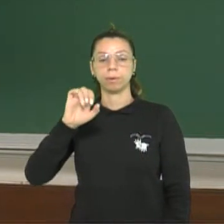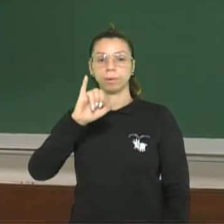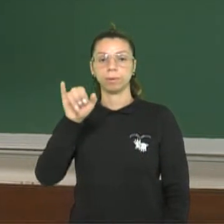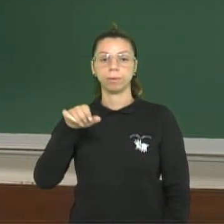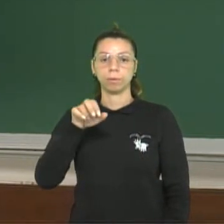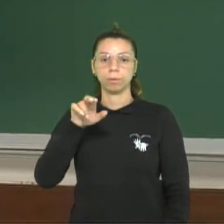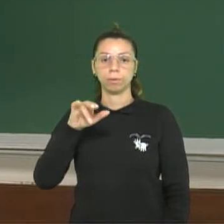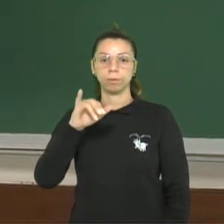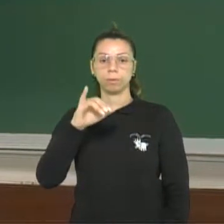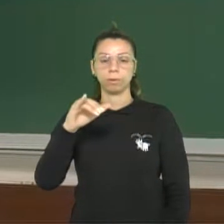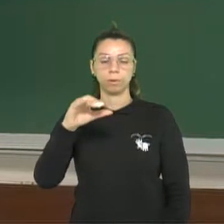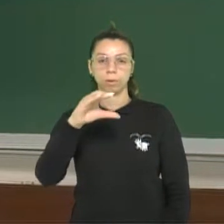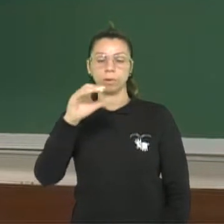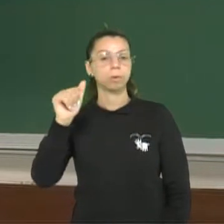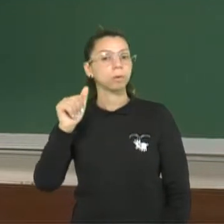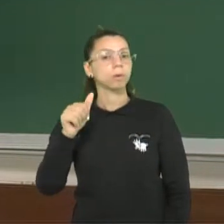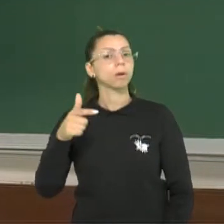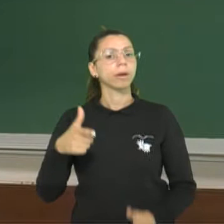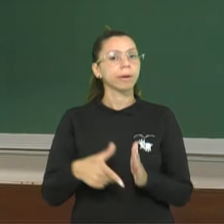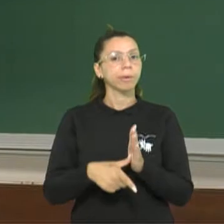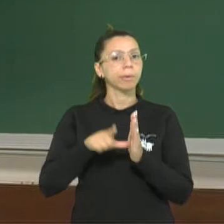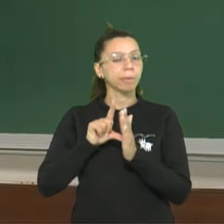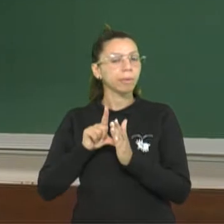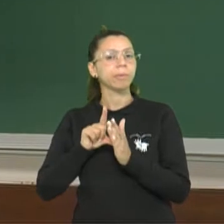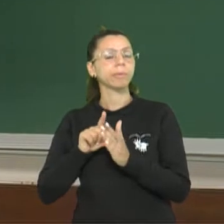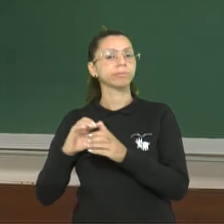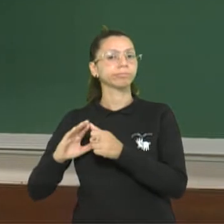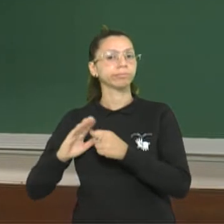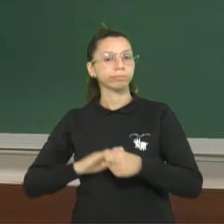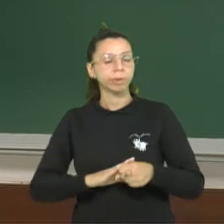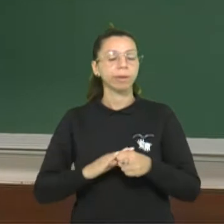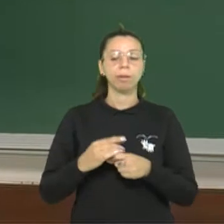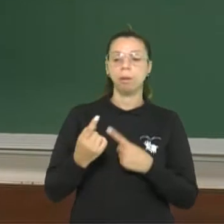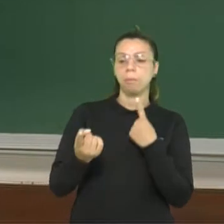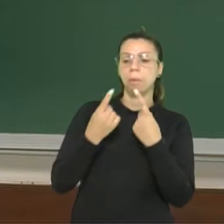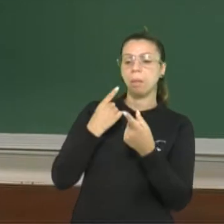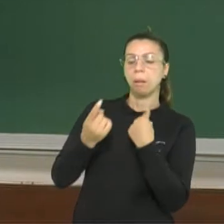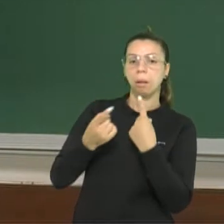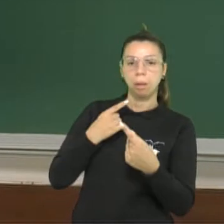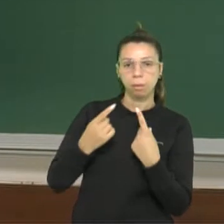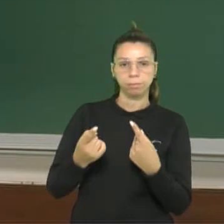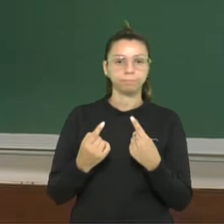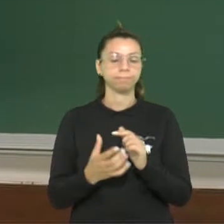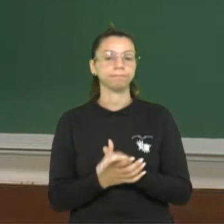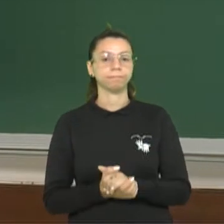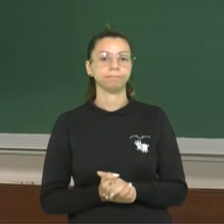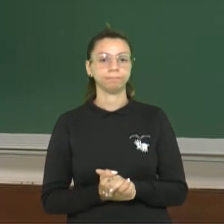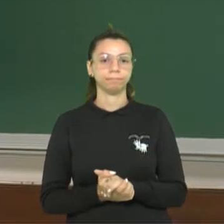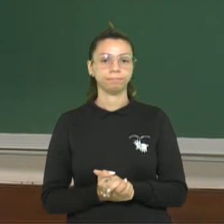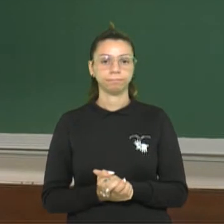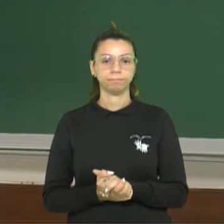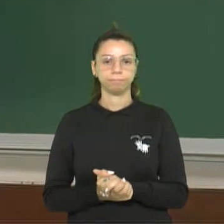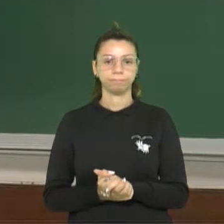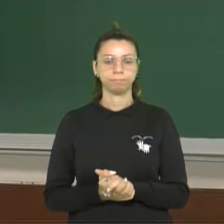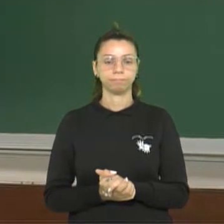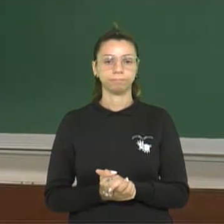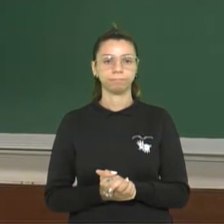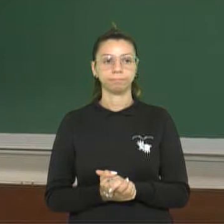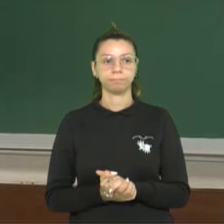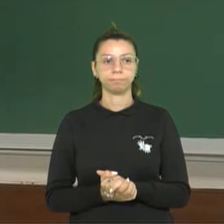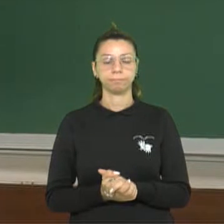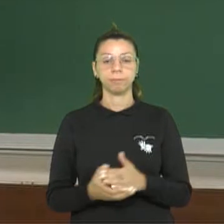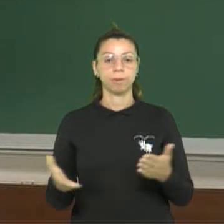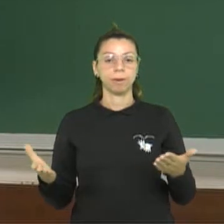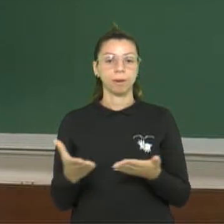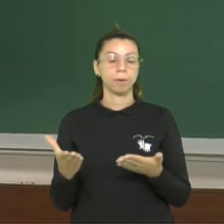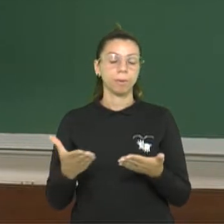Que se fale, se comente, né, a respeito sem preconceitos. Vamos agora falar a respeito